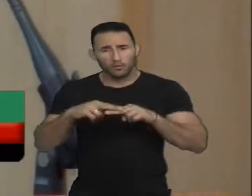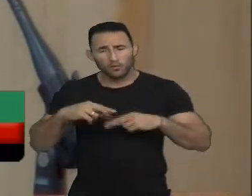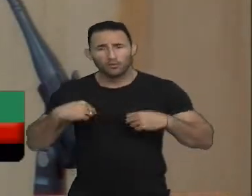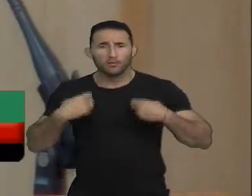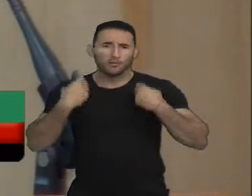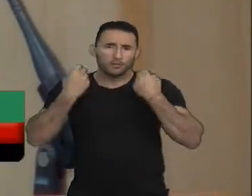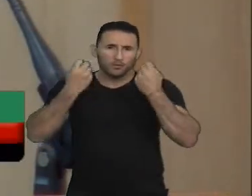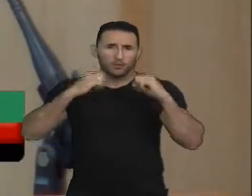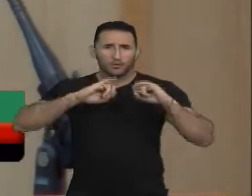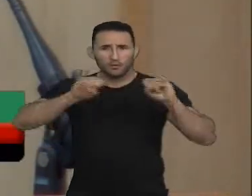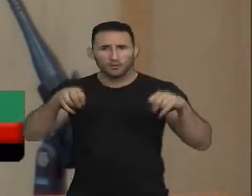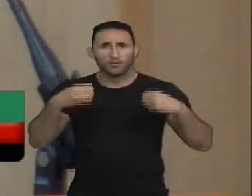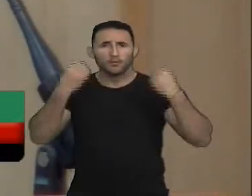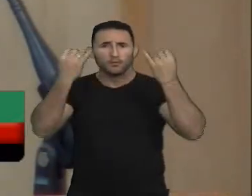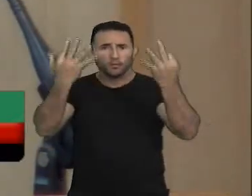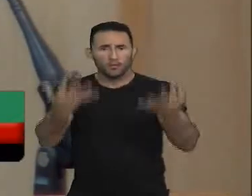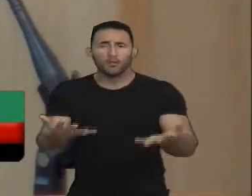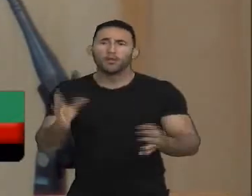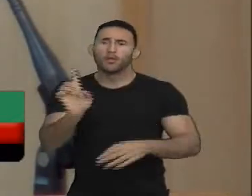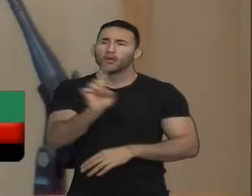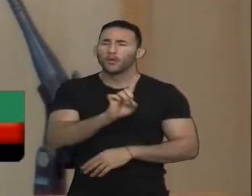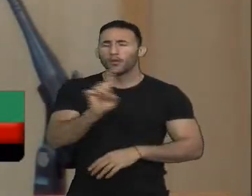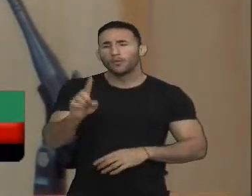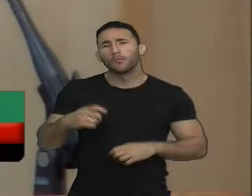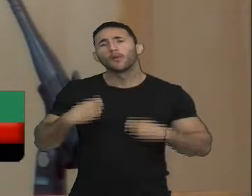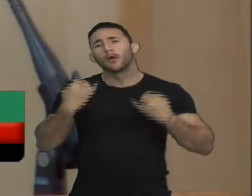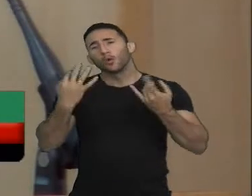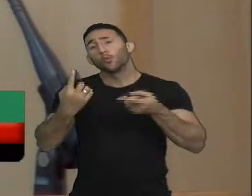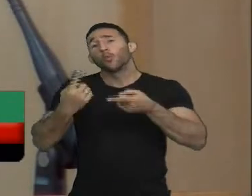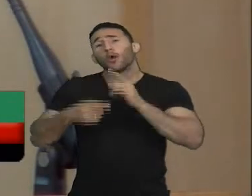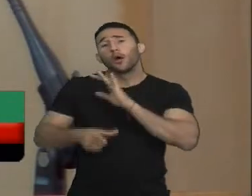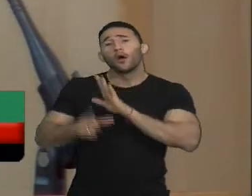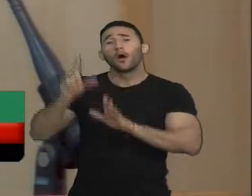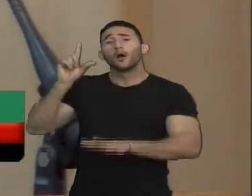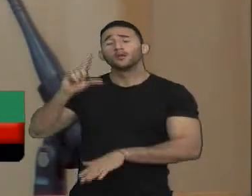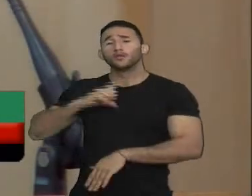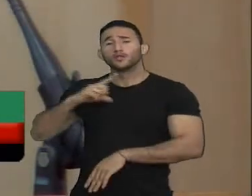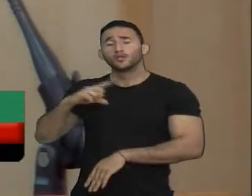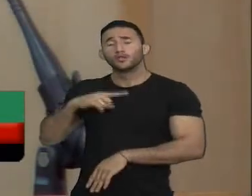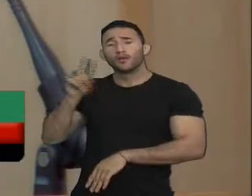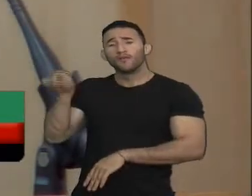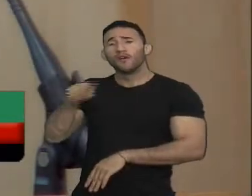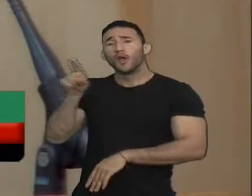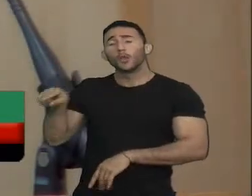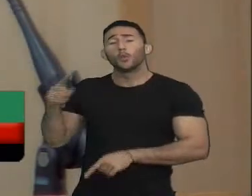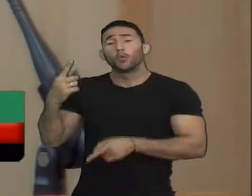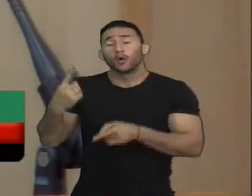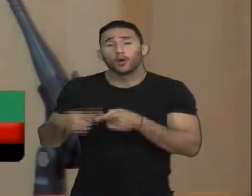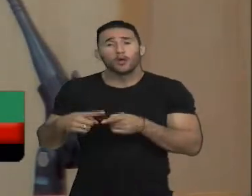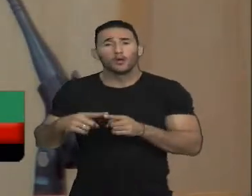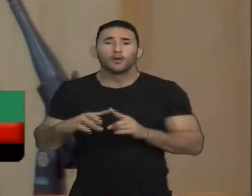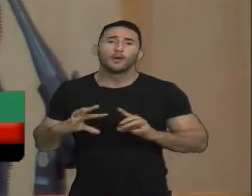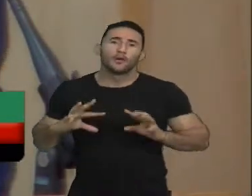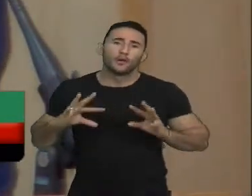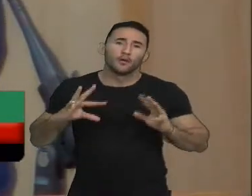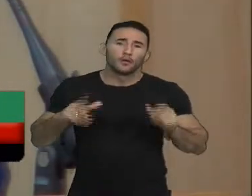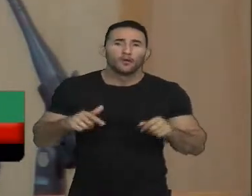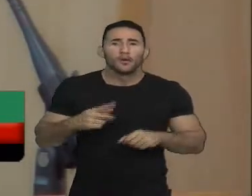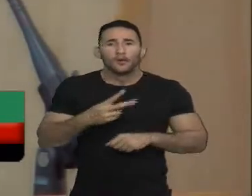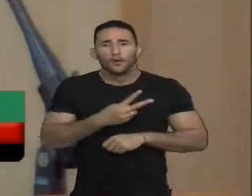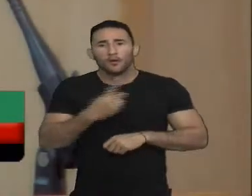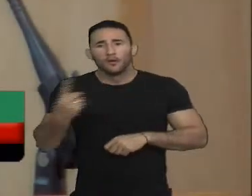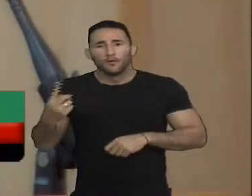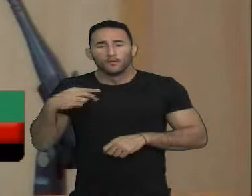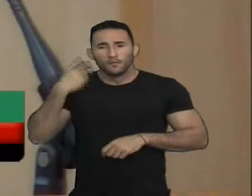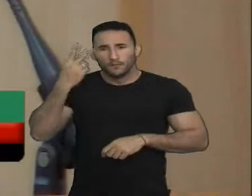justificar, acabou o veto, não, explicar por que existiu o veto. Né. Os mesmos 21, com exceção do presidente, que